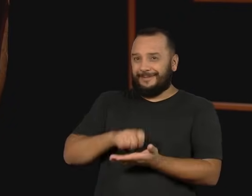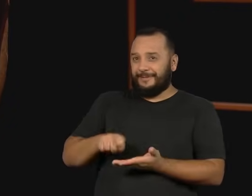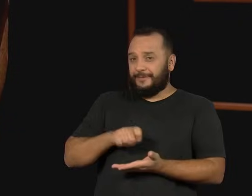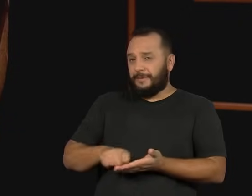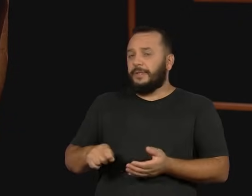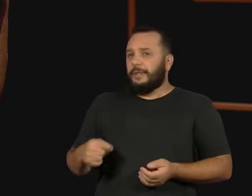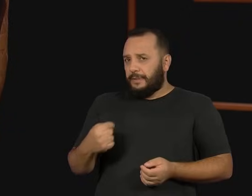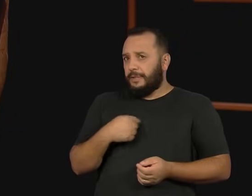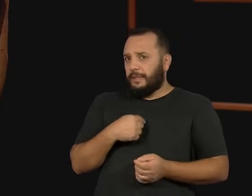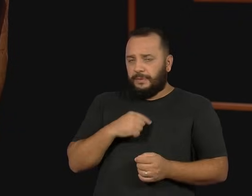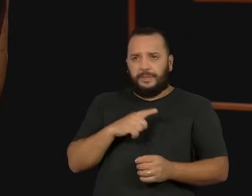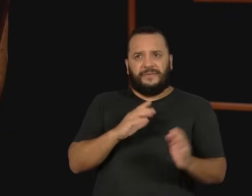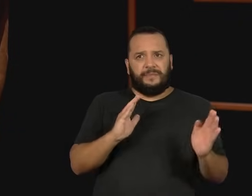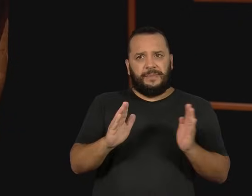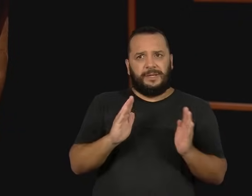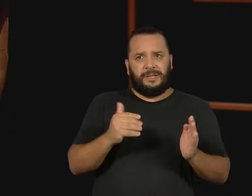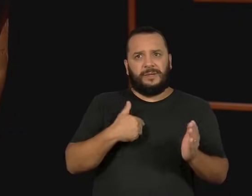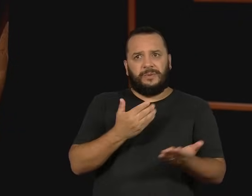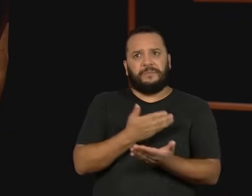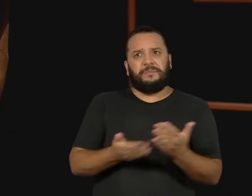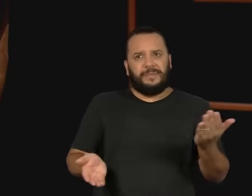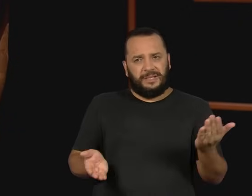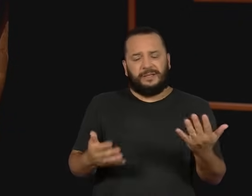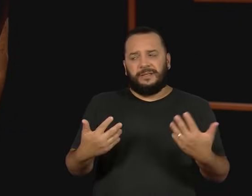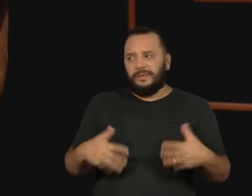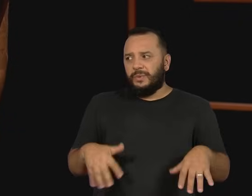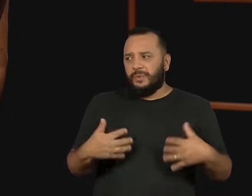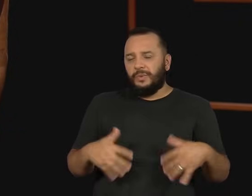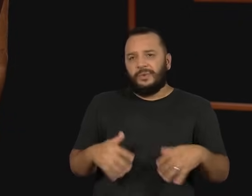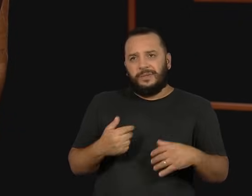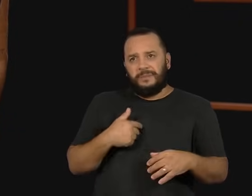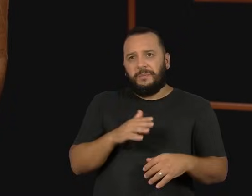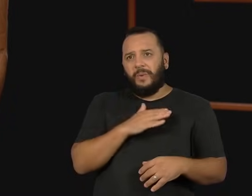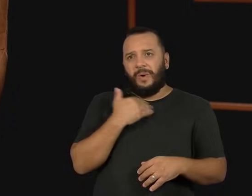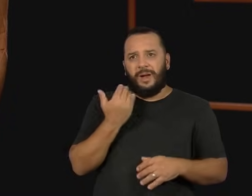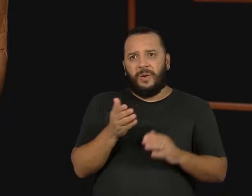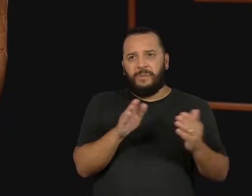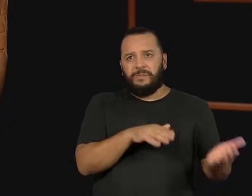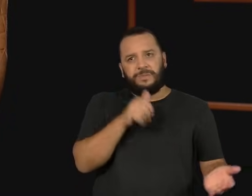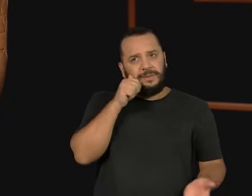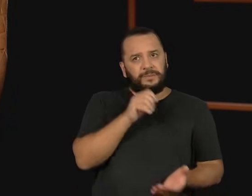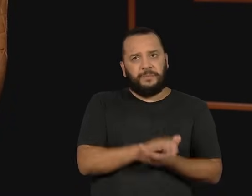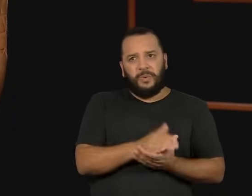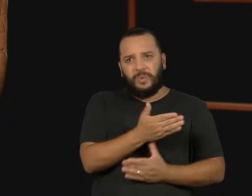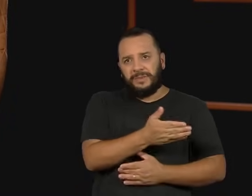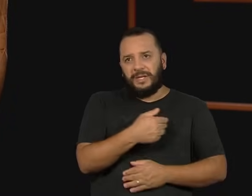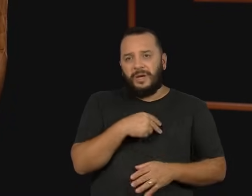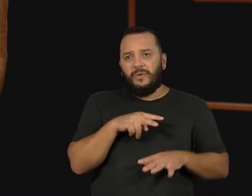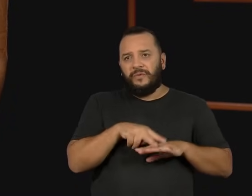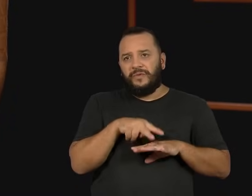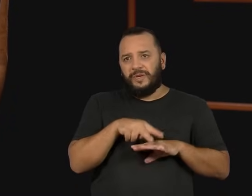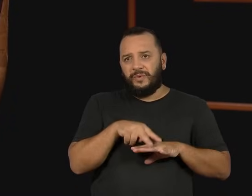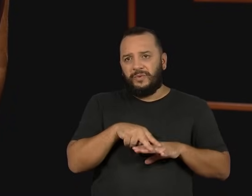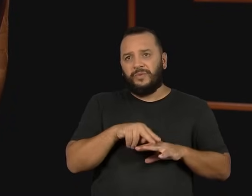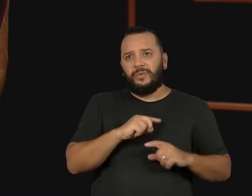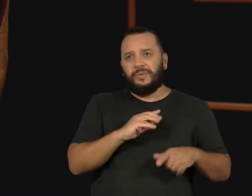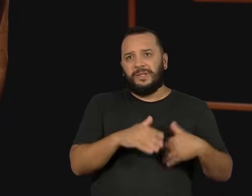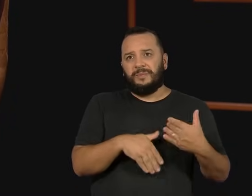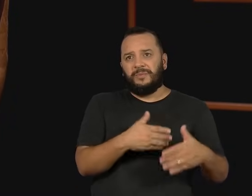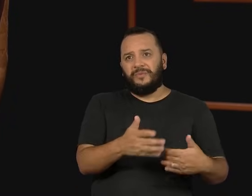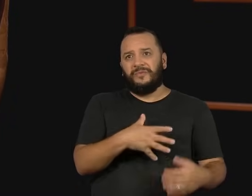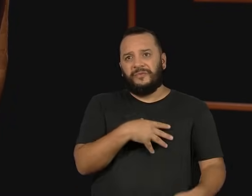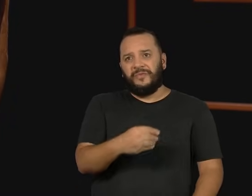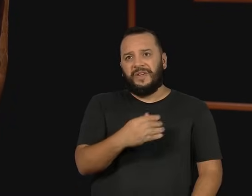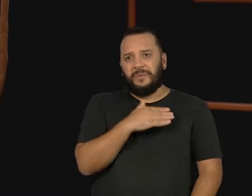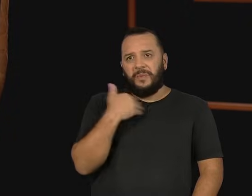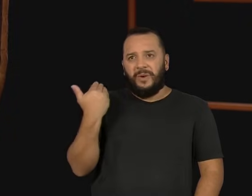uma perda muito grande, eu fiquei viúvo, né? Perdi um filho também, um pouco tempo depois. São